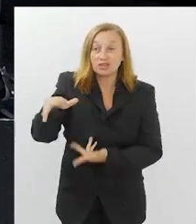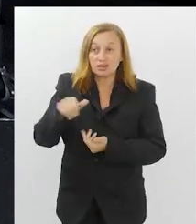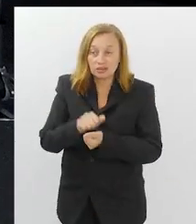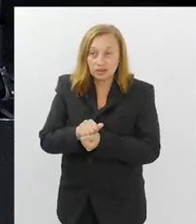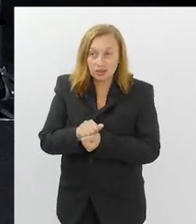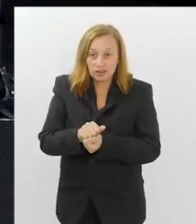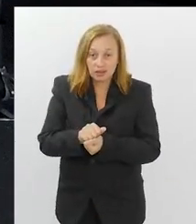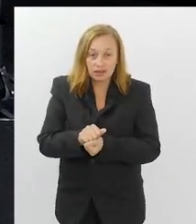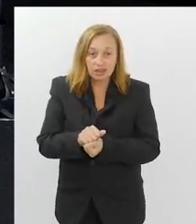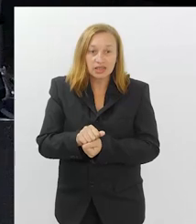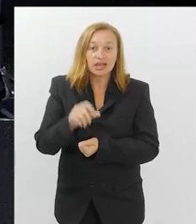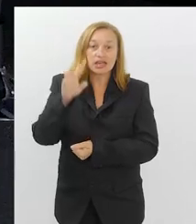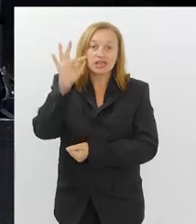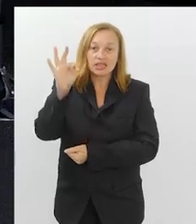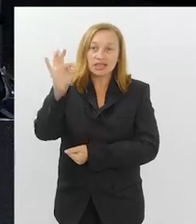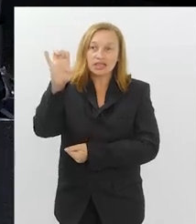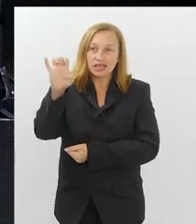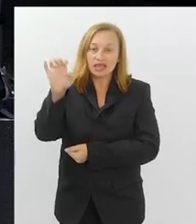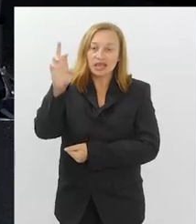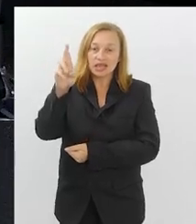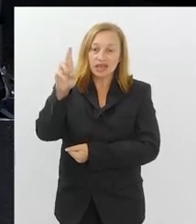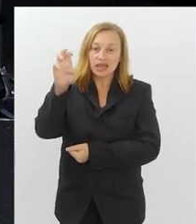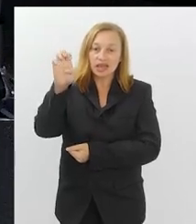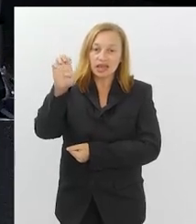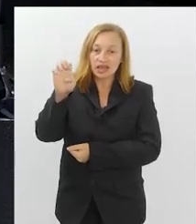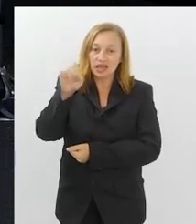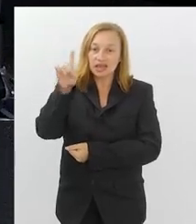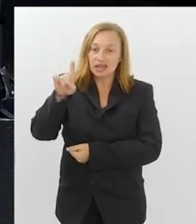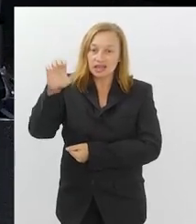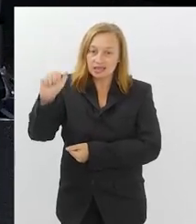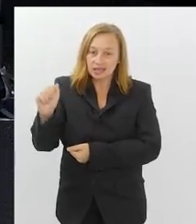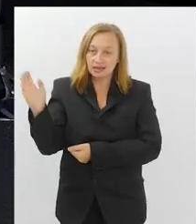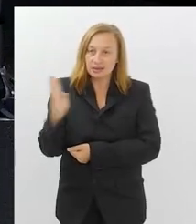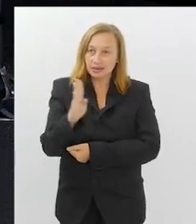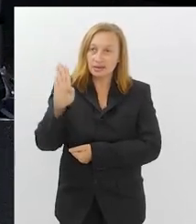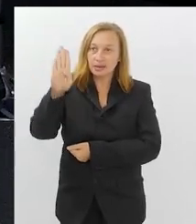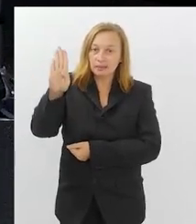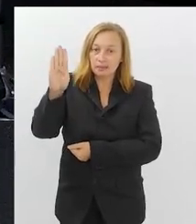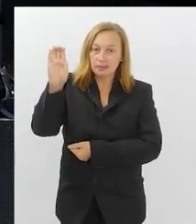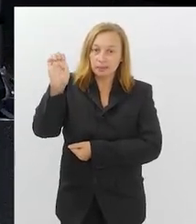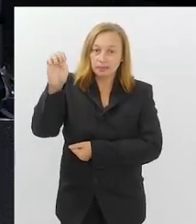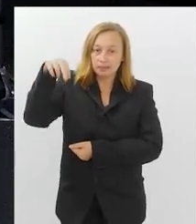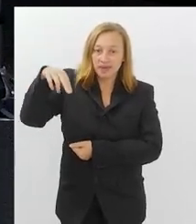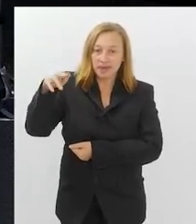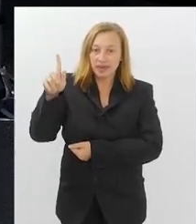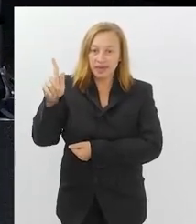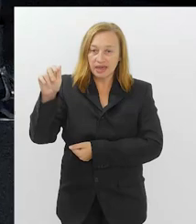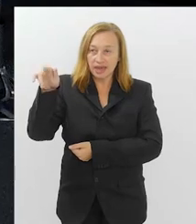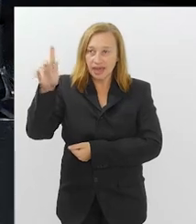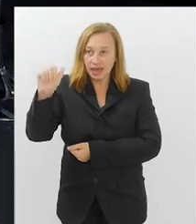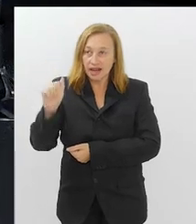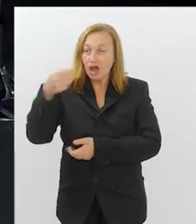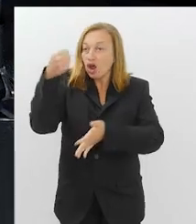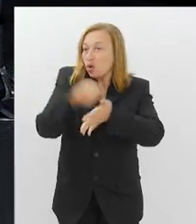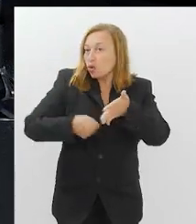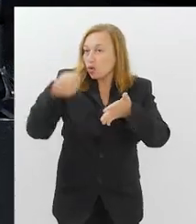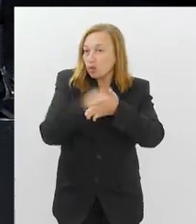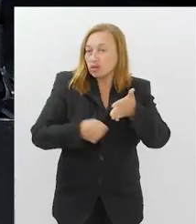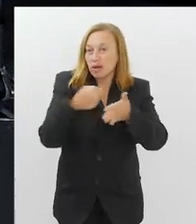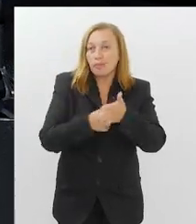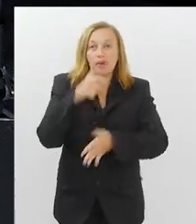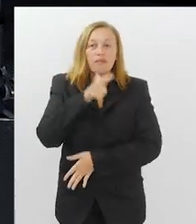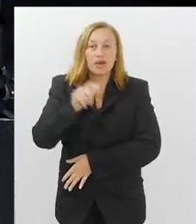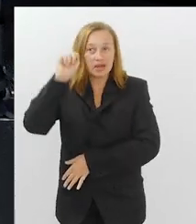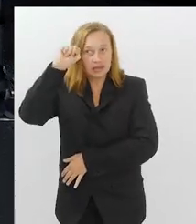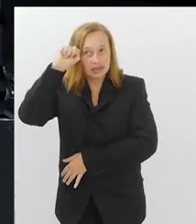de Tereza Benguela, né, e que nós temos que referenciar como uma resistência de luta pelas mulheres negras. A importância dessa